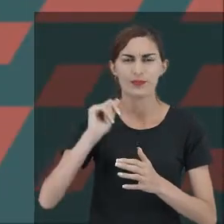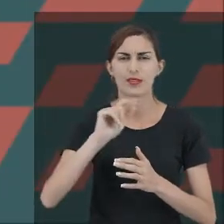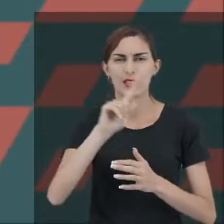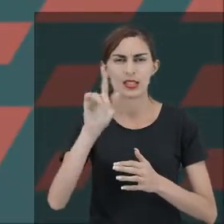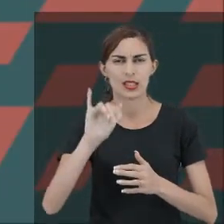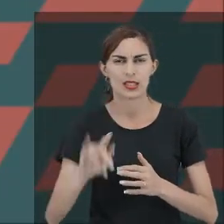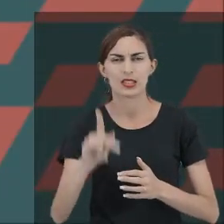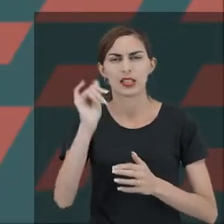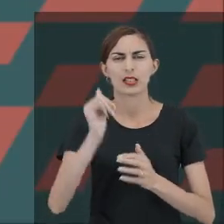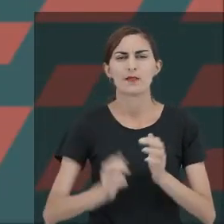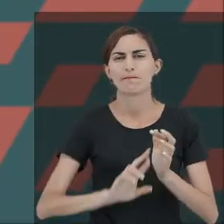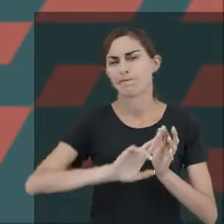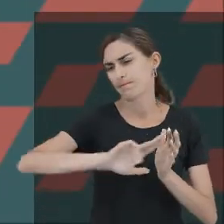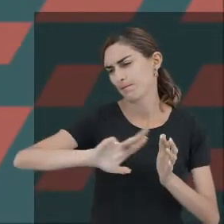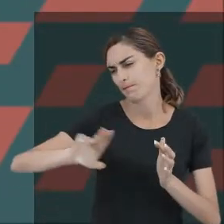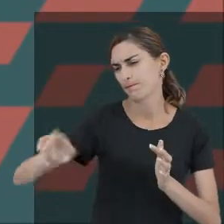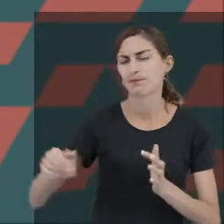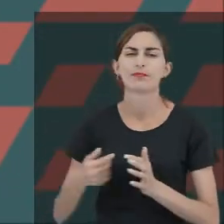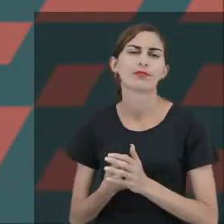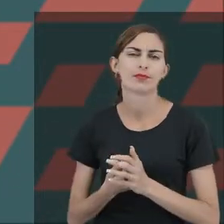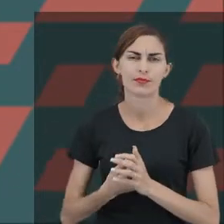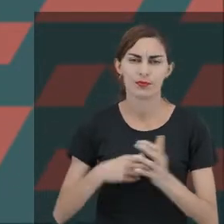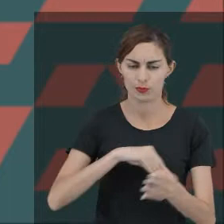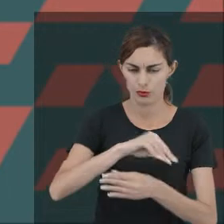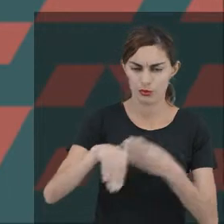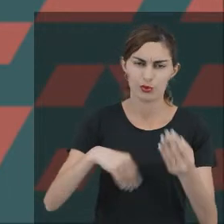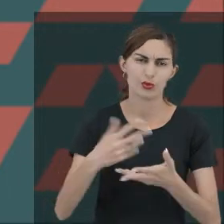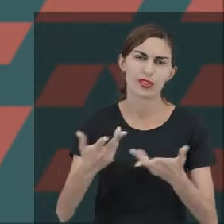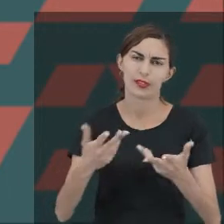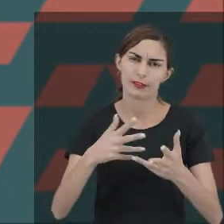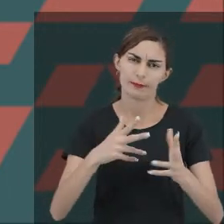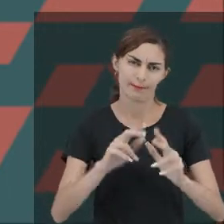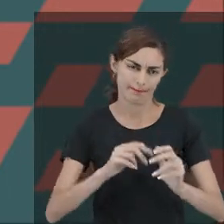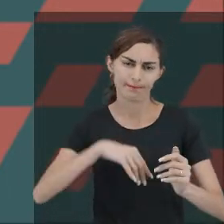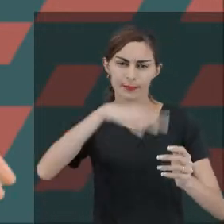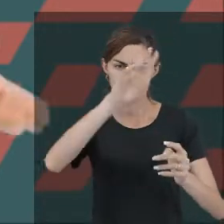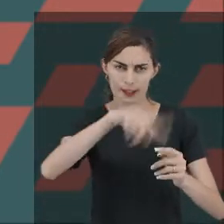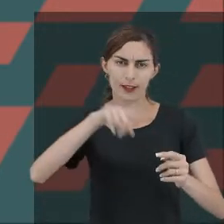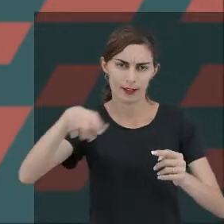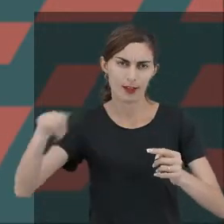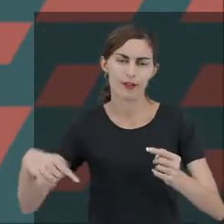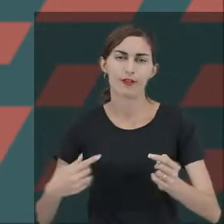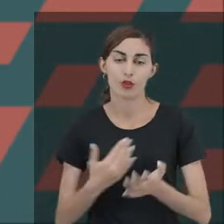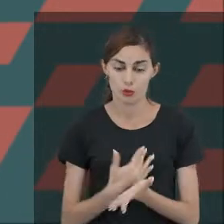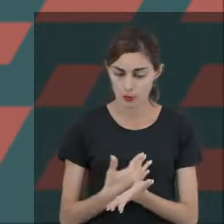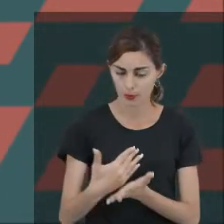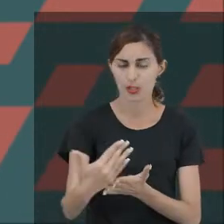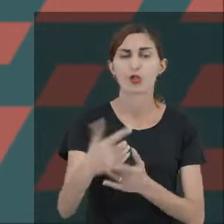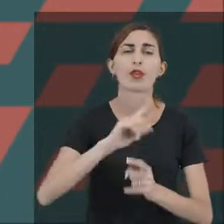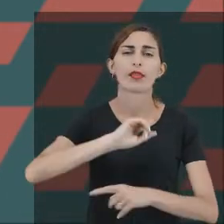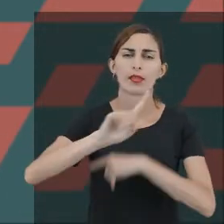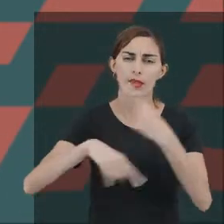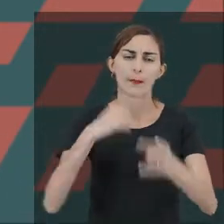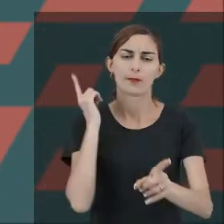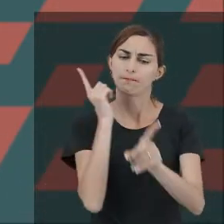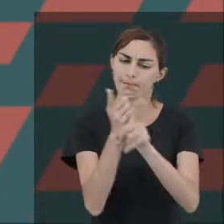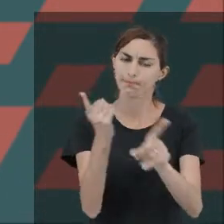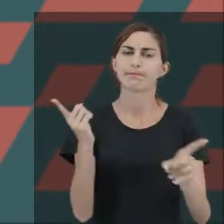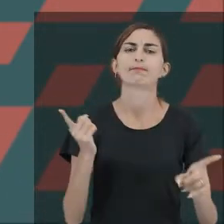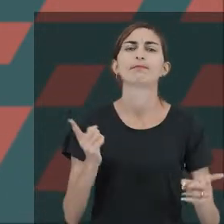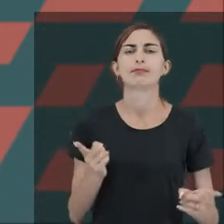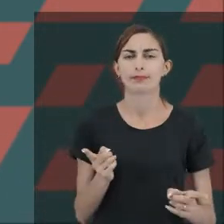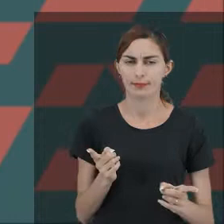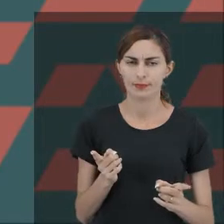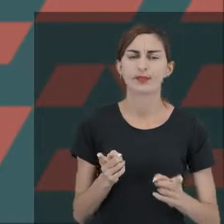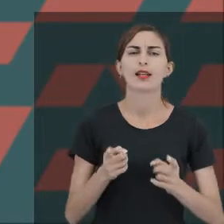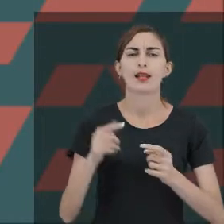provavelmente muitos casos de dengue e Zika estão misturados nesse gráfico. A vigilância se iniciou depois que ele foi detectado,